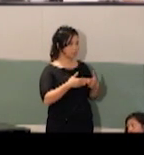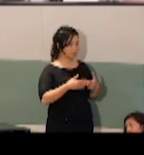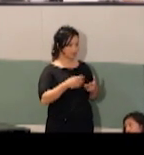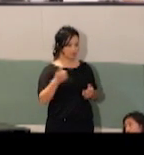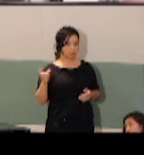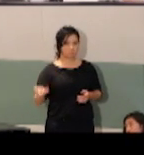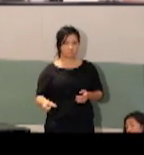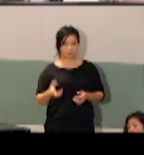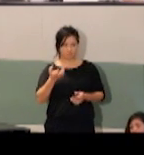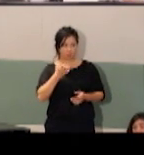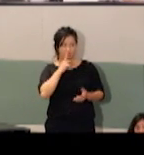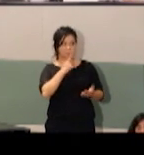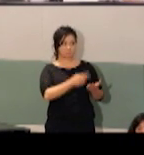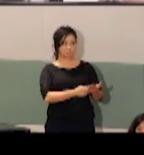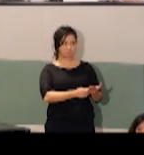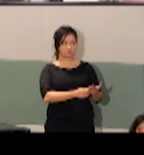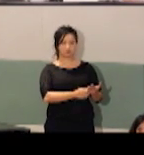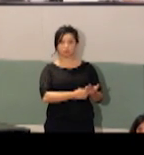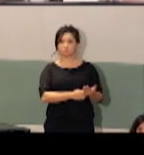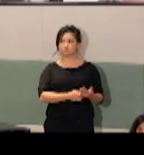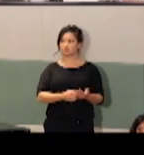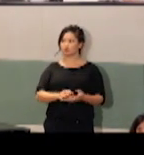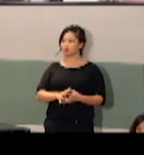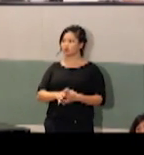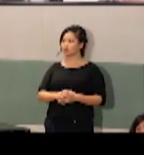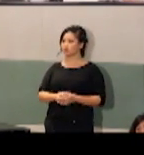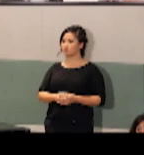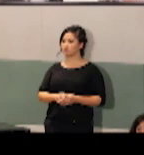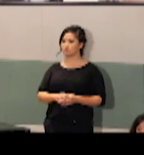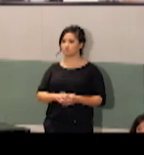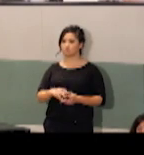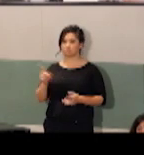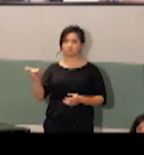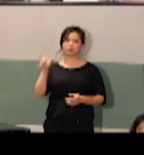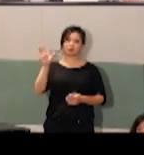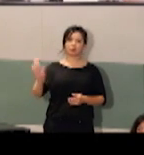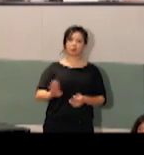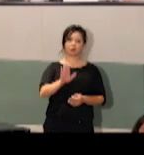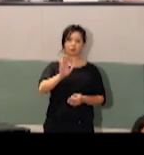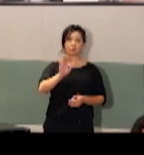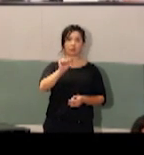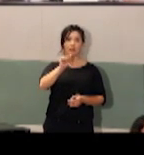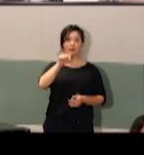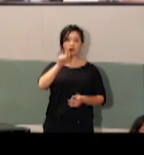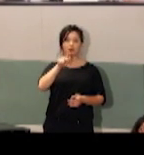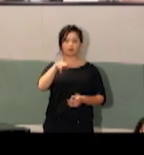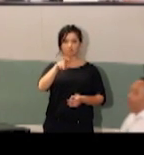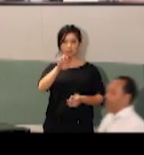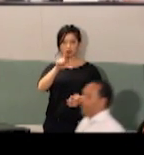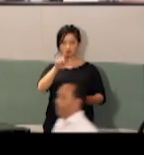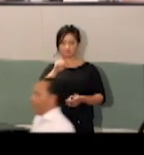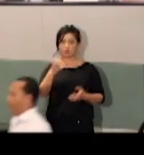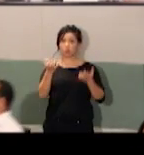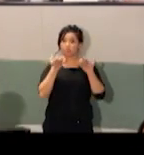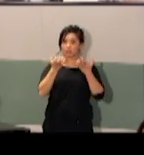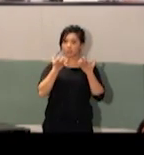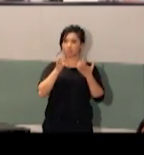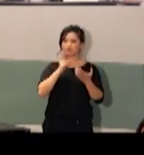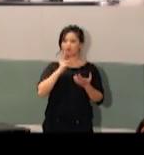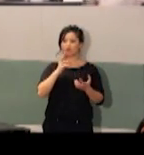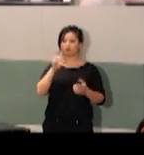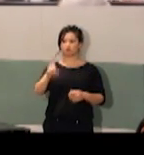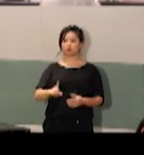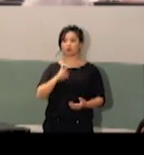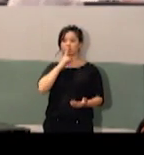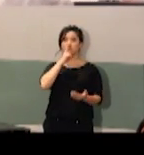de um direito de resposta. Doutor Dalmo, o candidato Agnello está pedindo um direito de resposta. Ué,